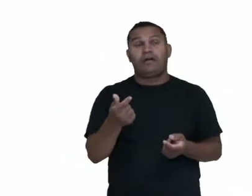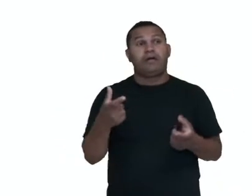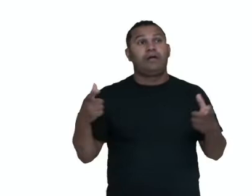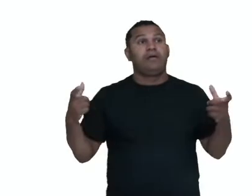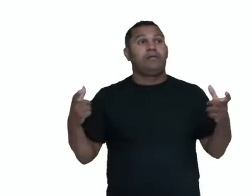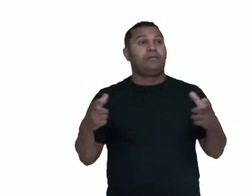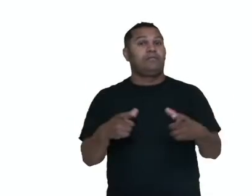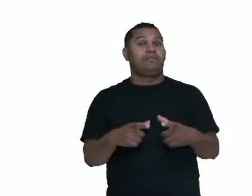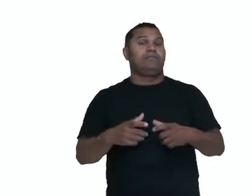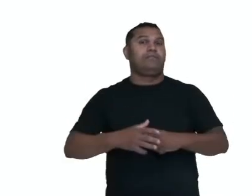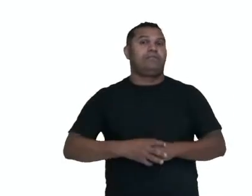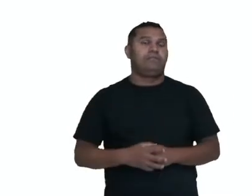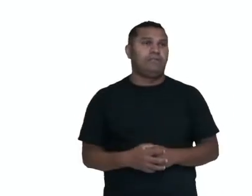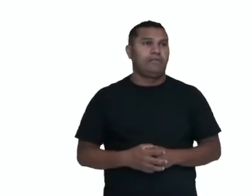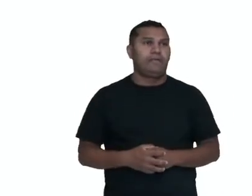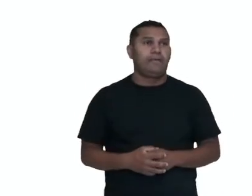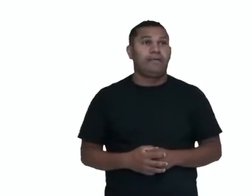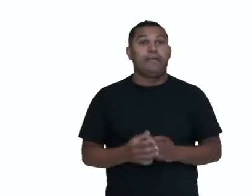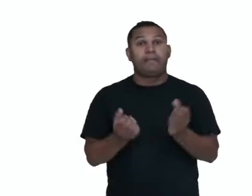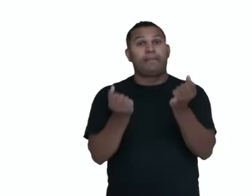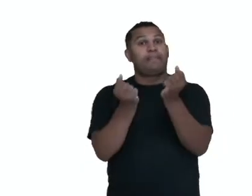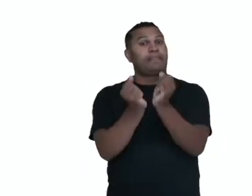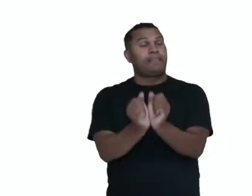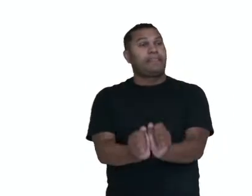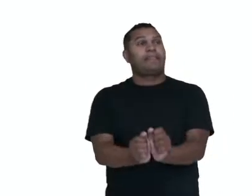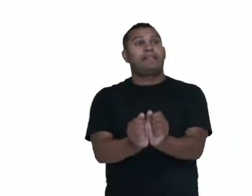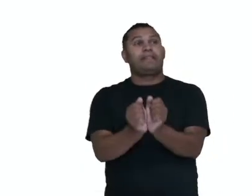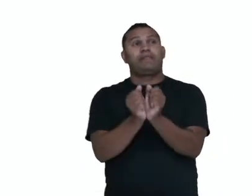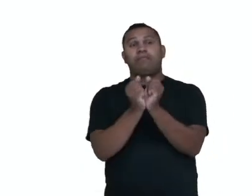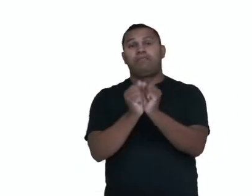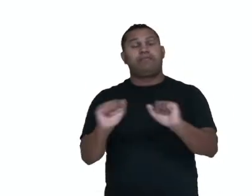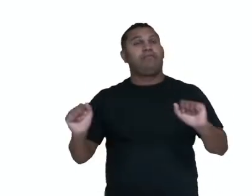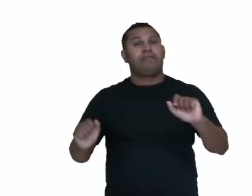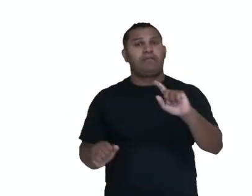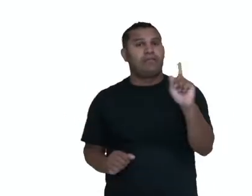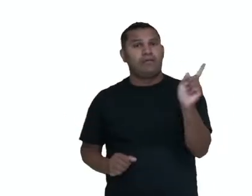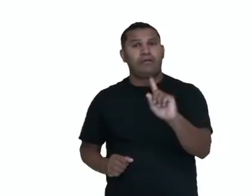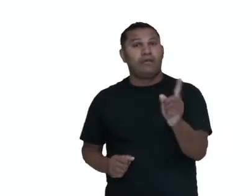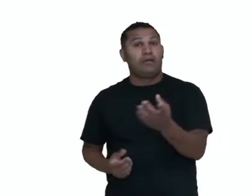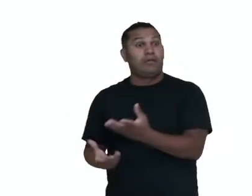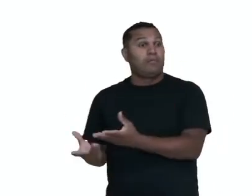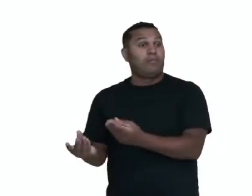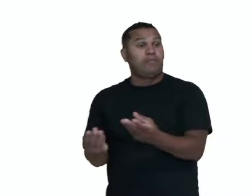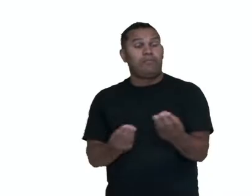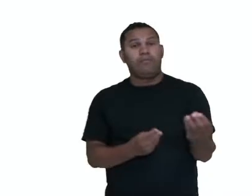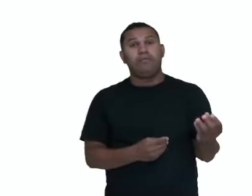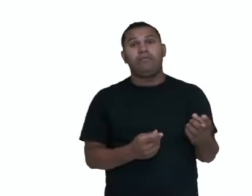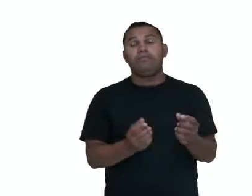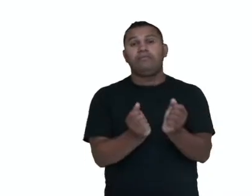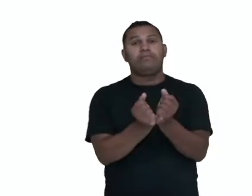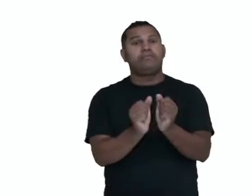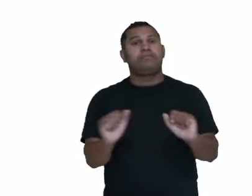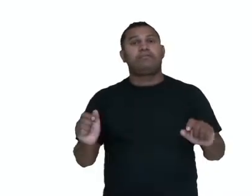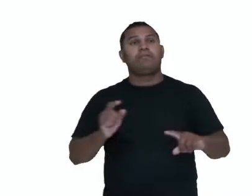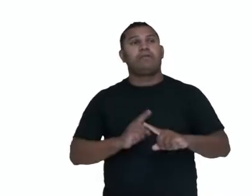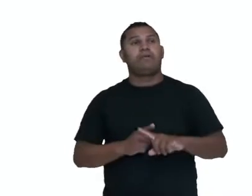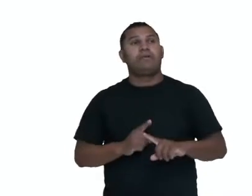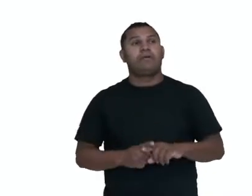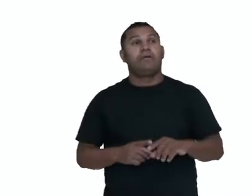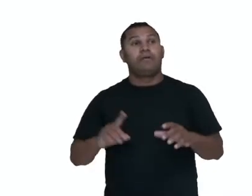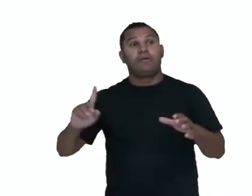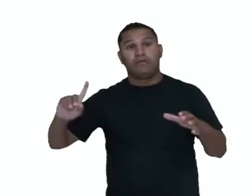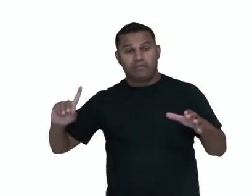sociedades. A perda da liberdade não era completa, por muitos dos cativos, eles eram integrados ao grupo